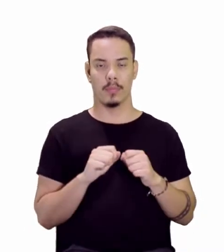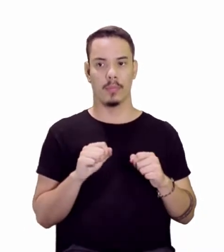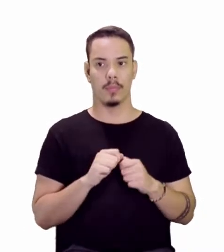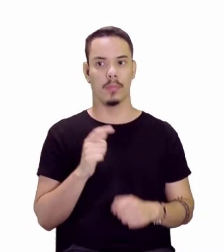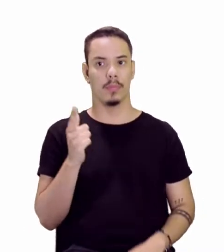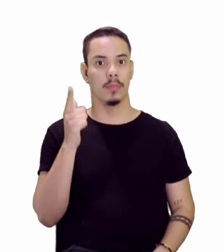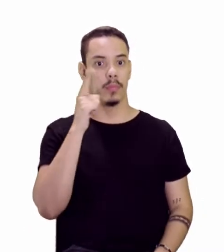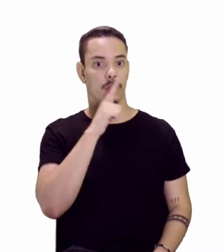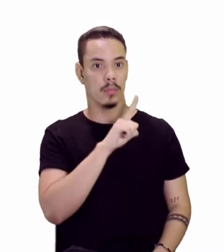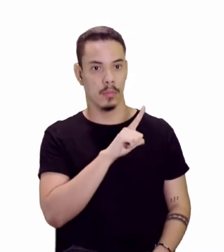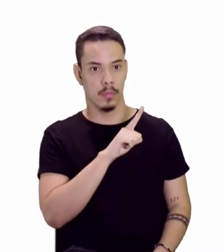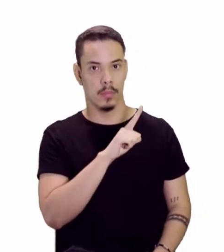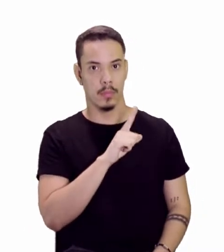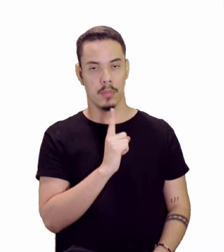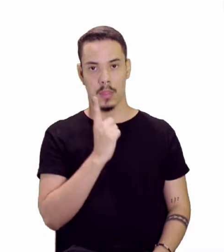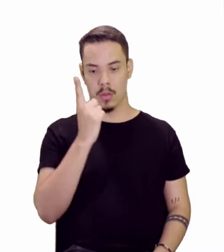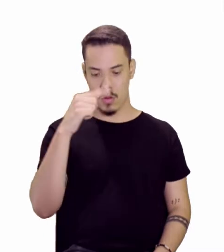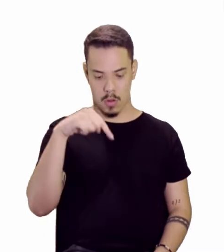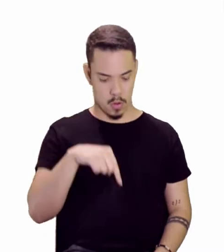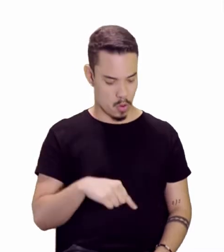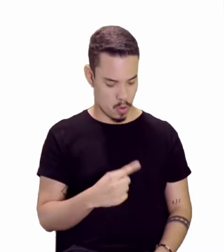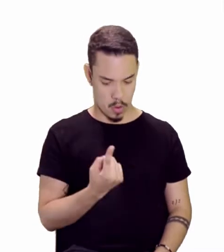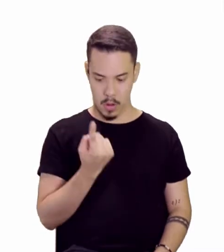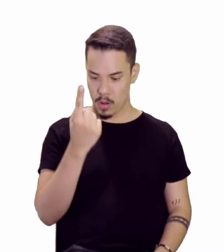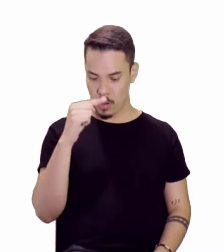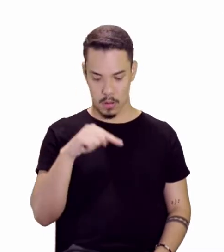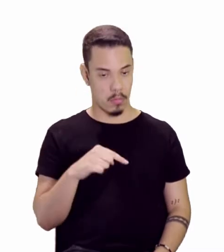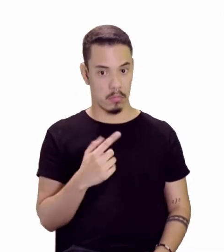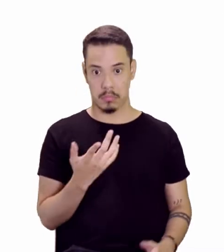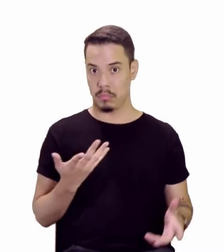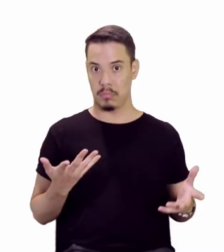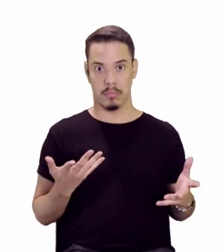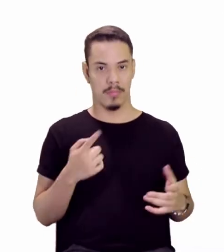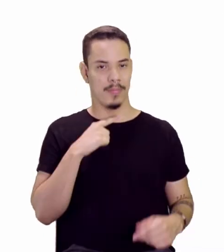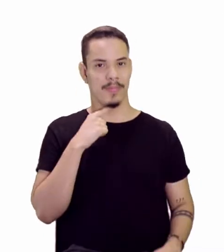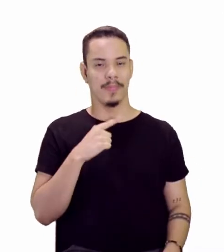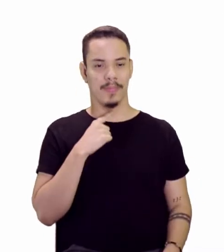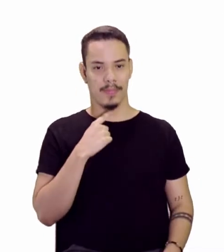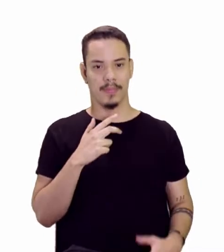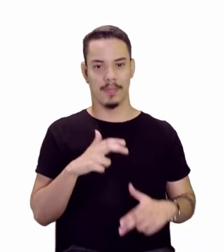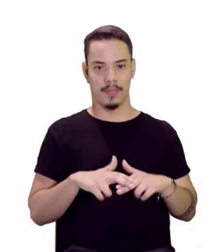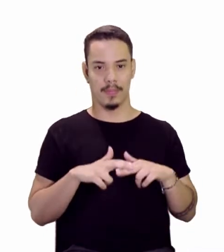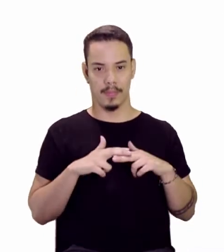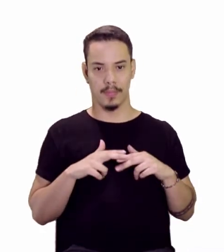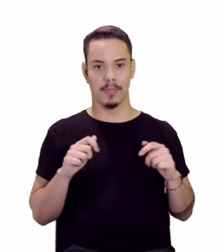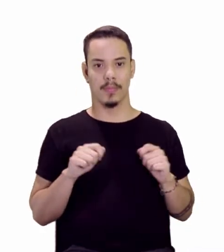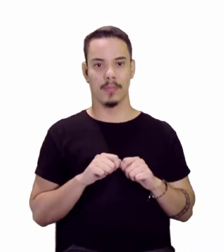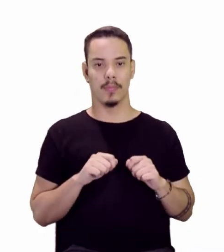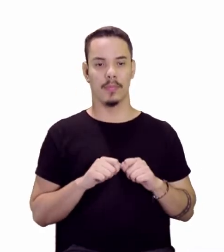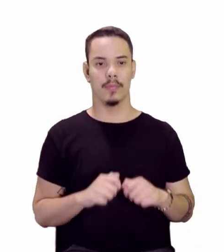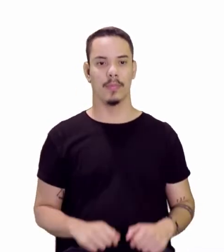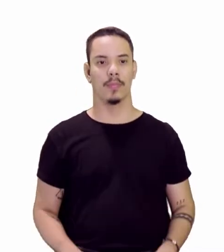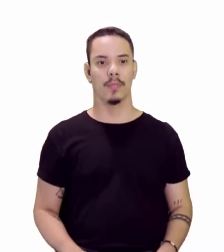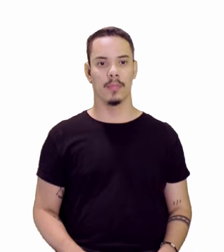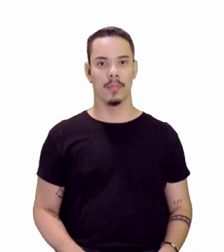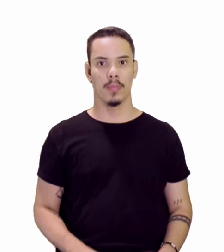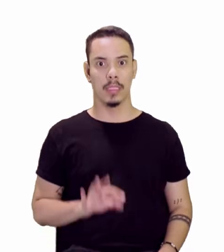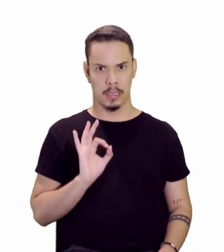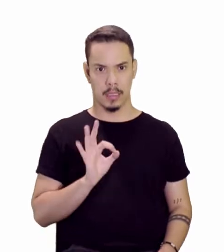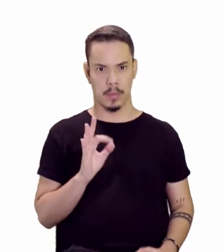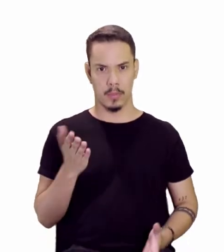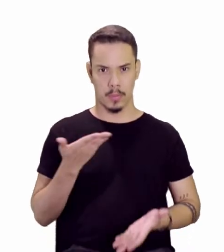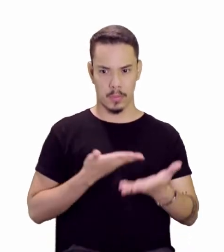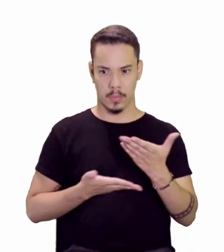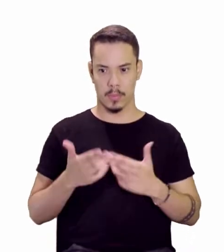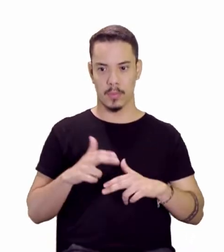embaixo, depois em cima, como é que ele subiria, como é que ele desceria, né, Décio? Corretíssimo. Então, o empuxo está aí envolvido. E